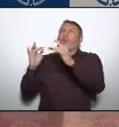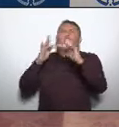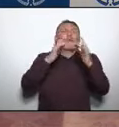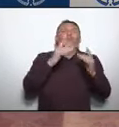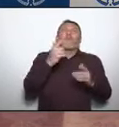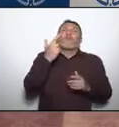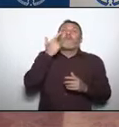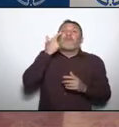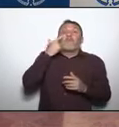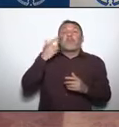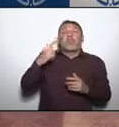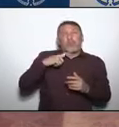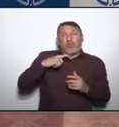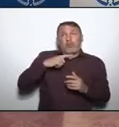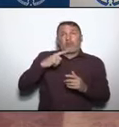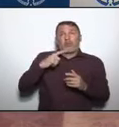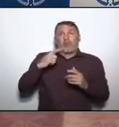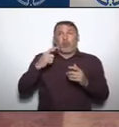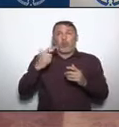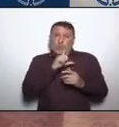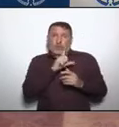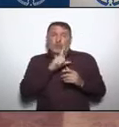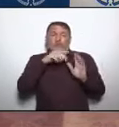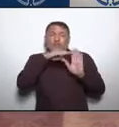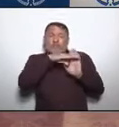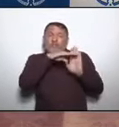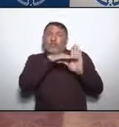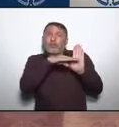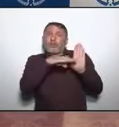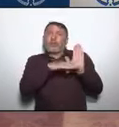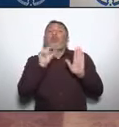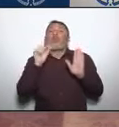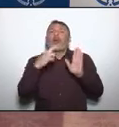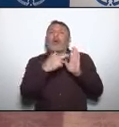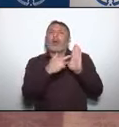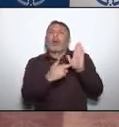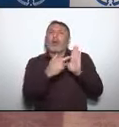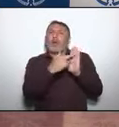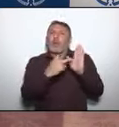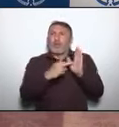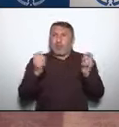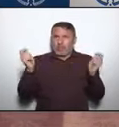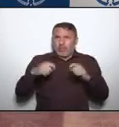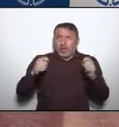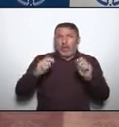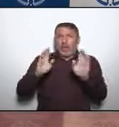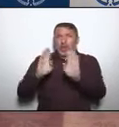protocolo que permita a gente retomar alguma atividade econômica